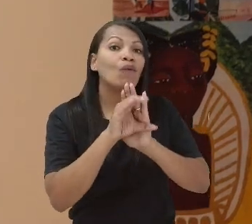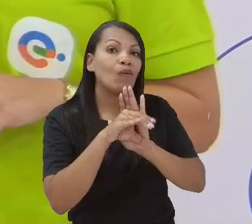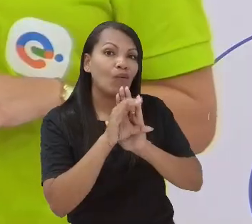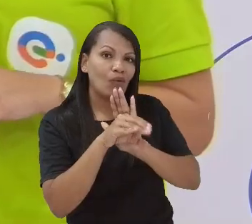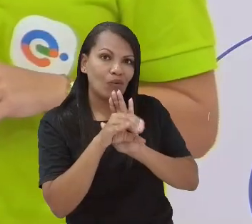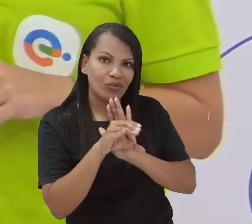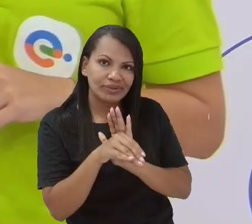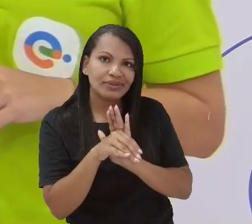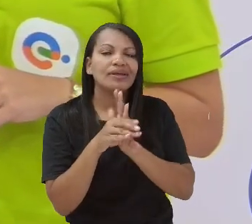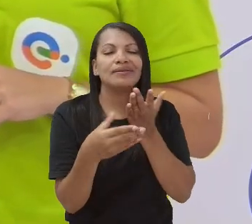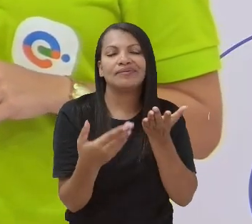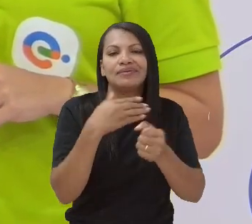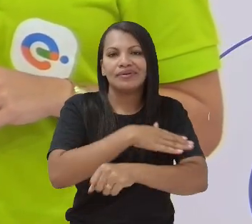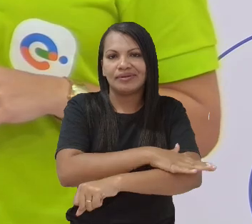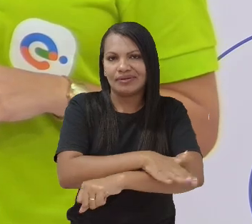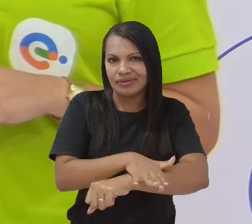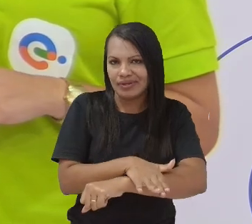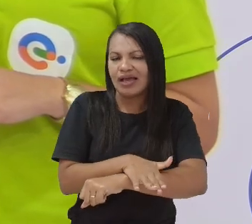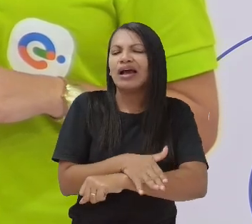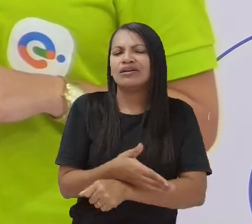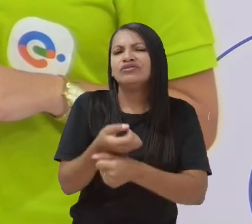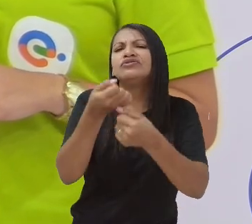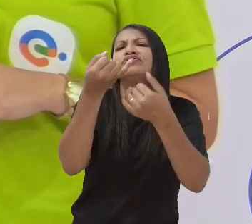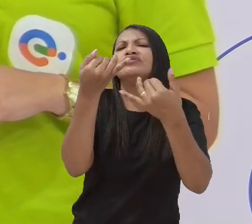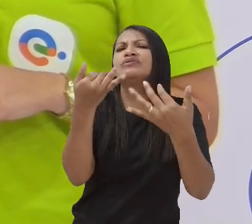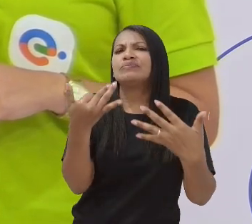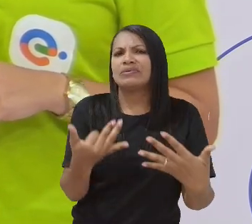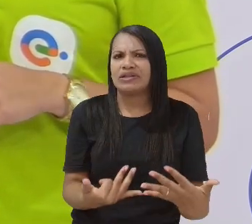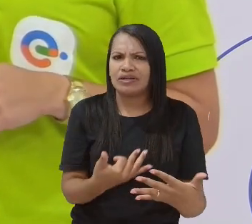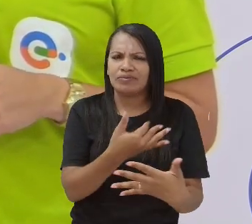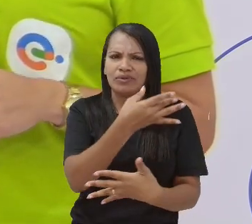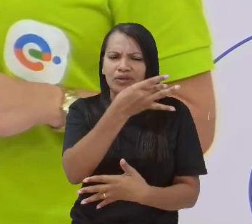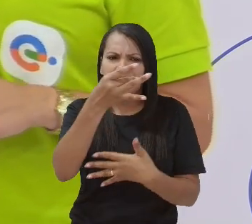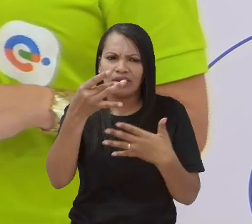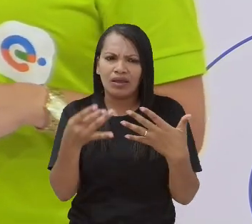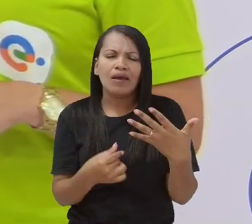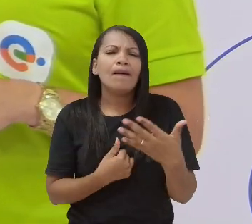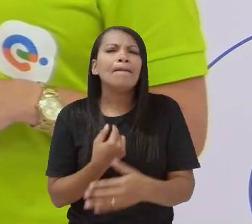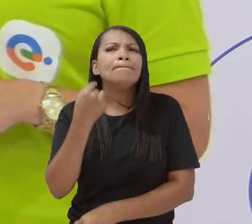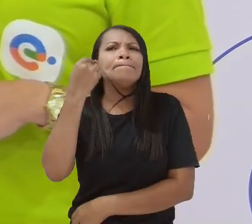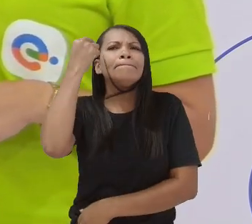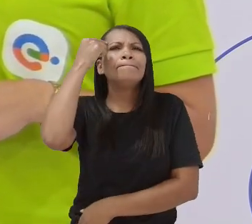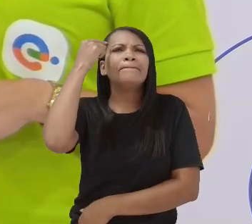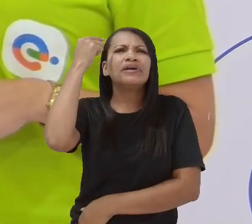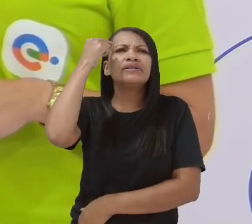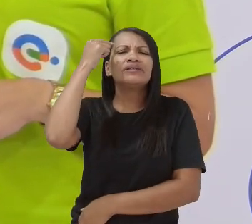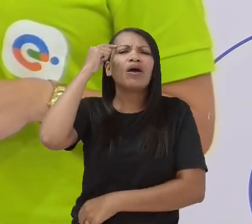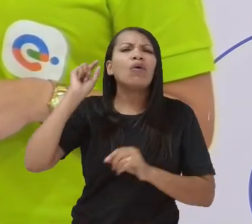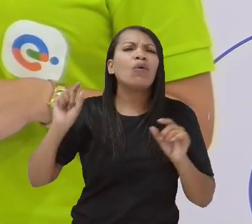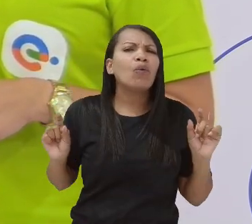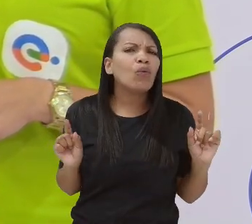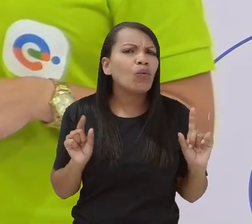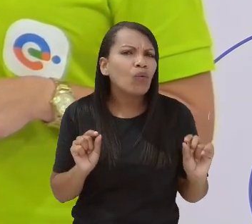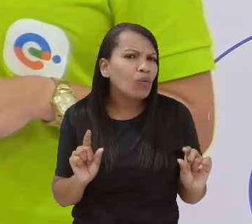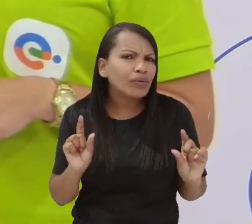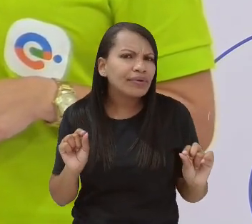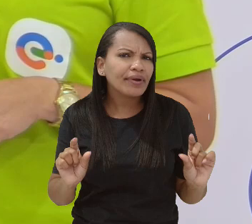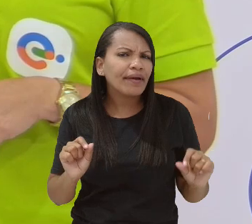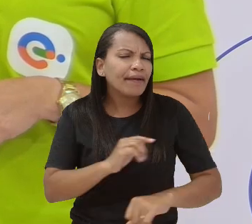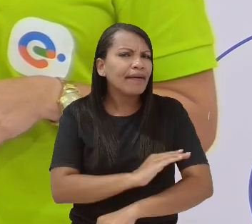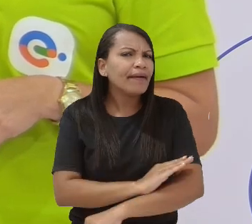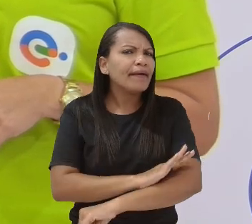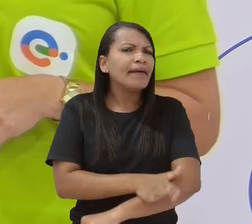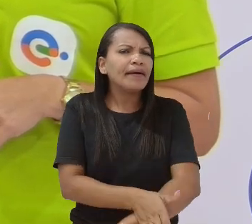desse quadro aí, né, que ela vem na hora que ela trouxe. Então, a gente pensar a respeito do que é racismo e que é um